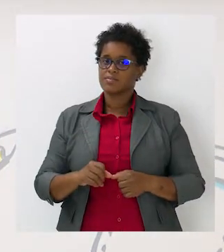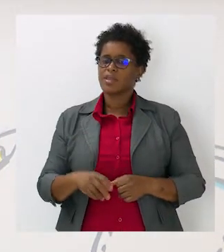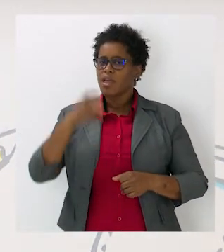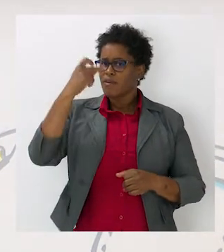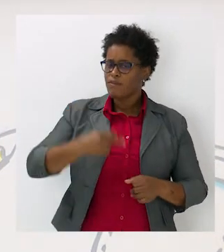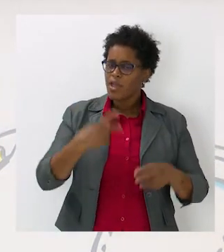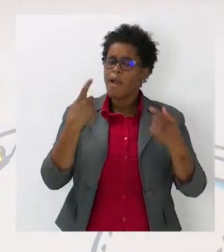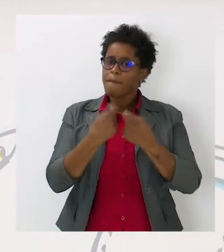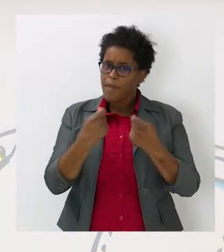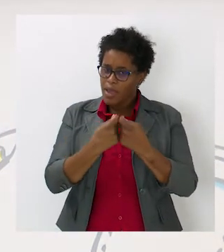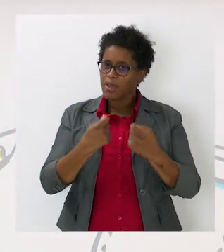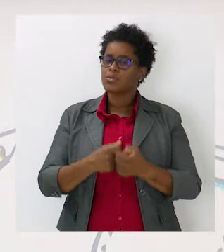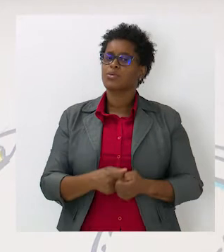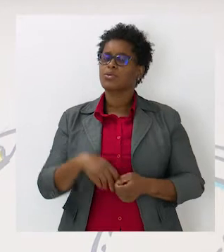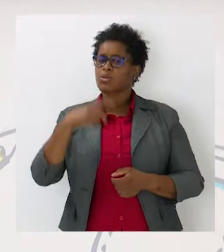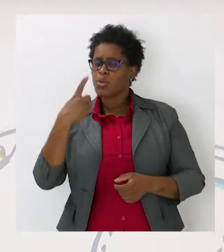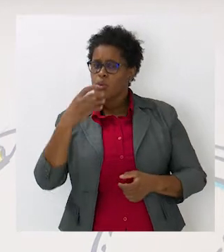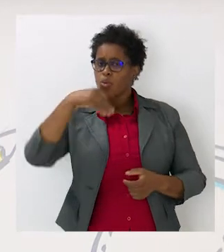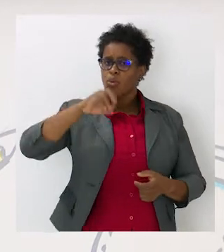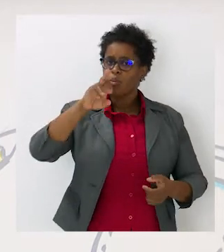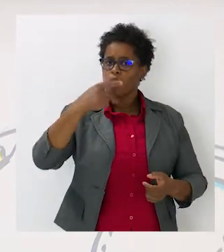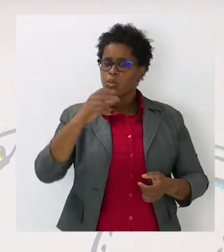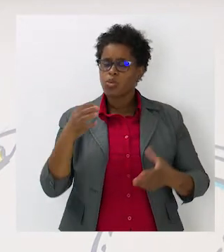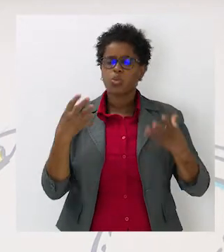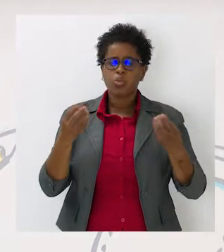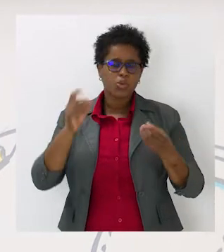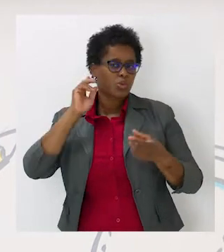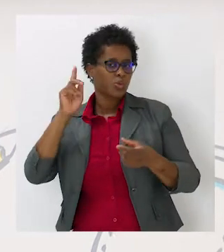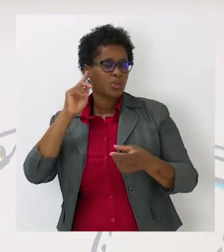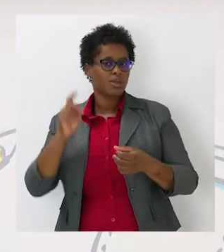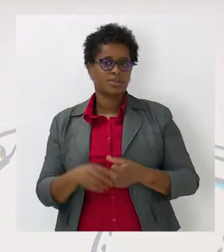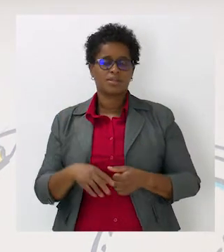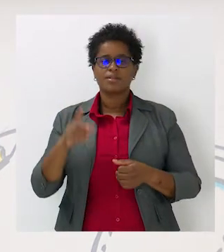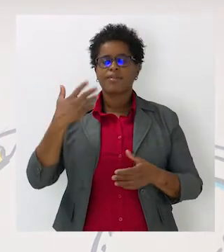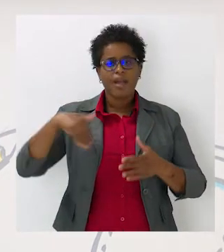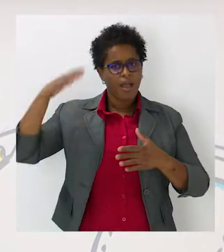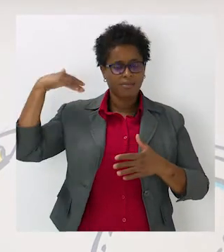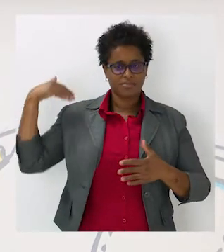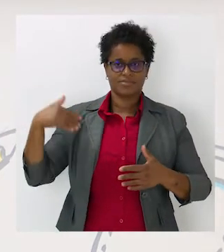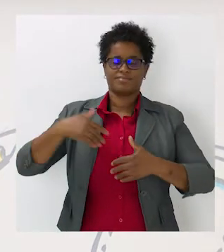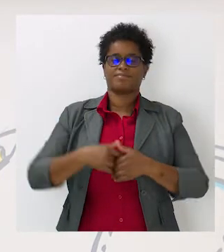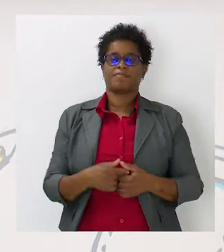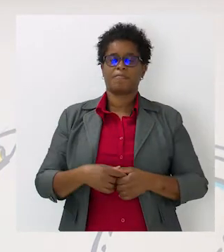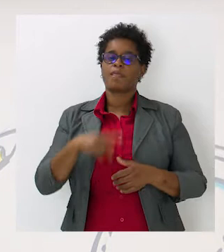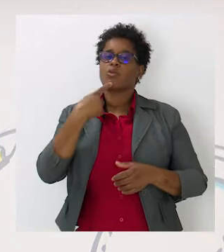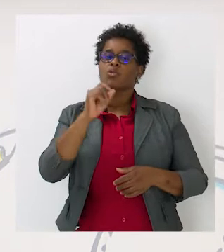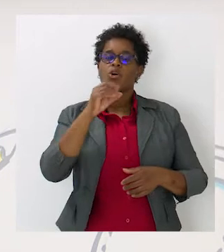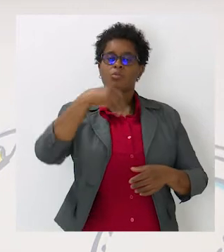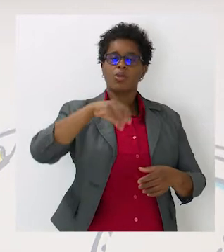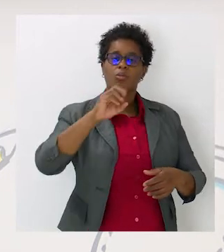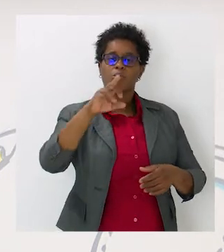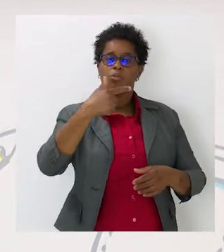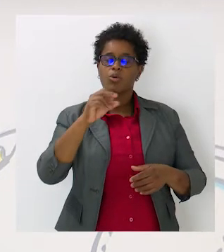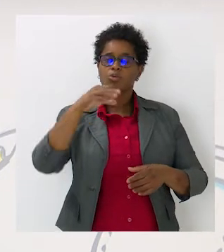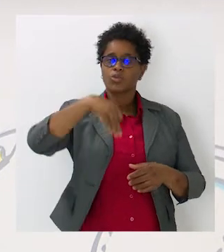cidade de Atenas fica perto de um porto muito importante na época, que é chamado